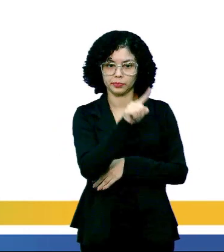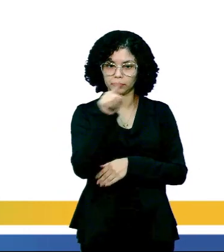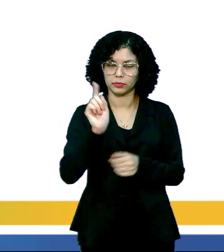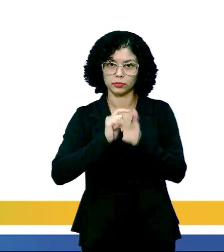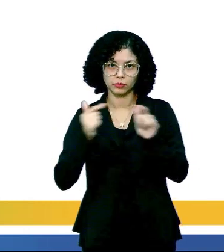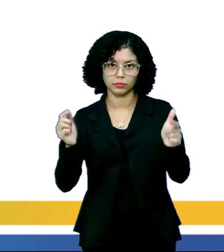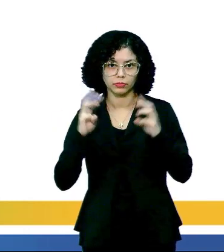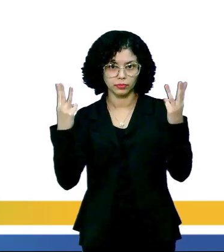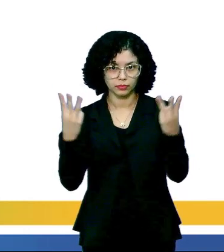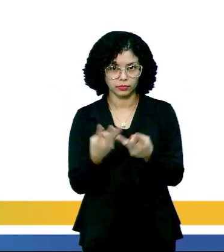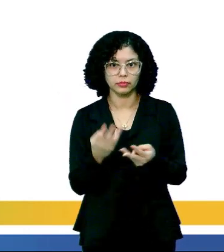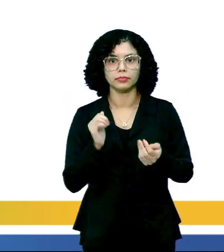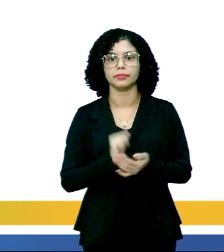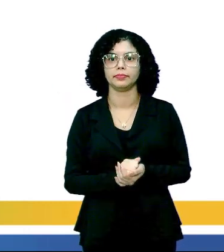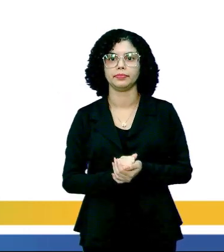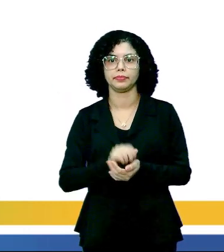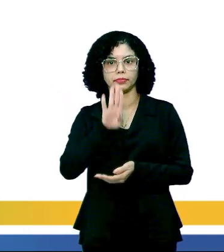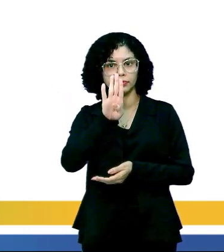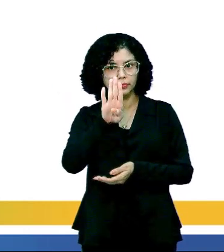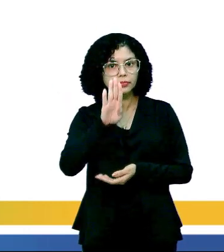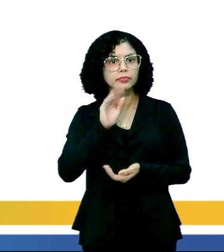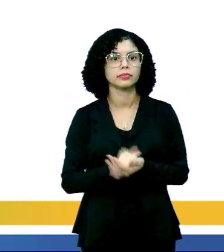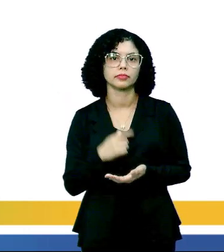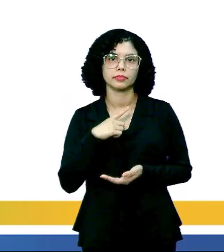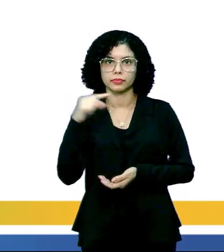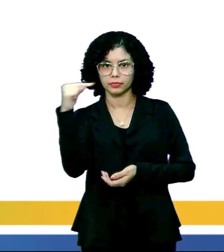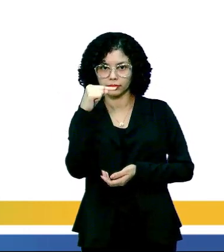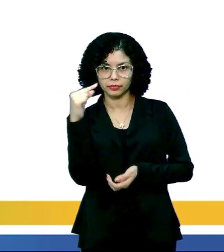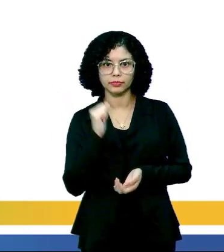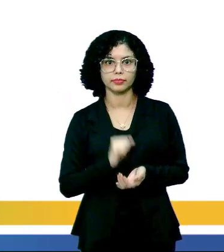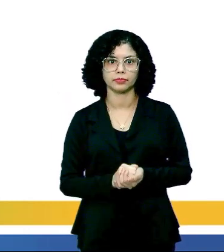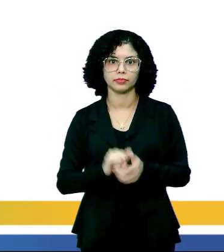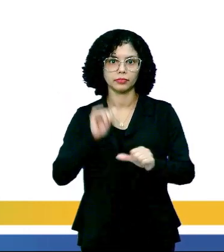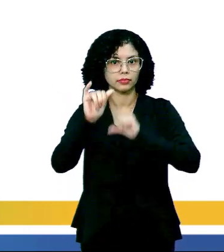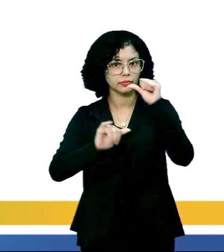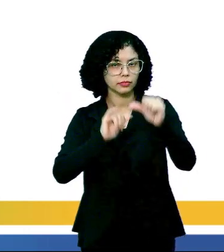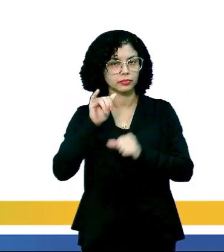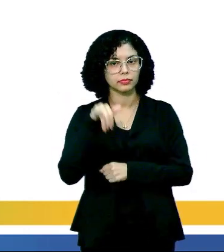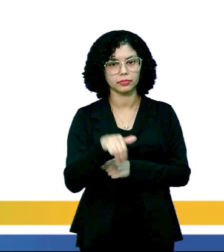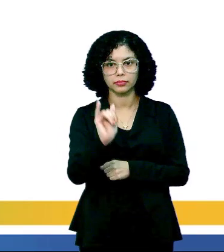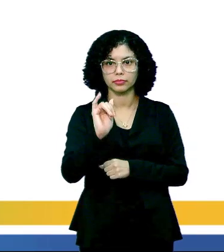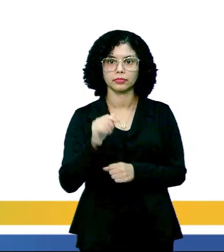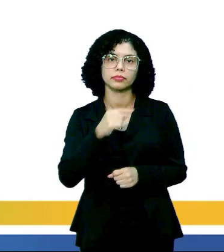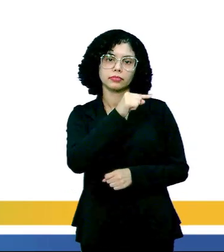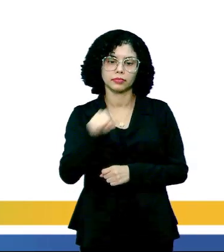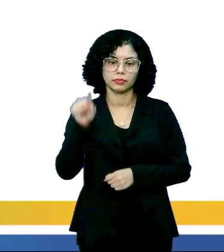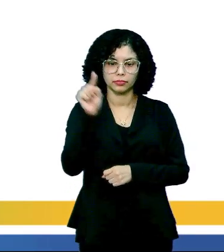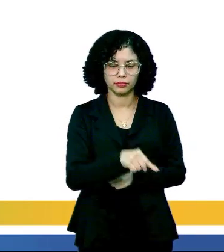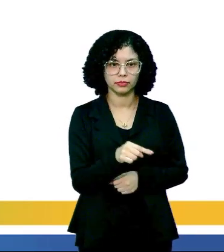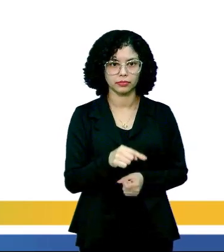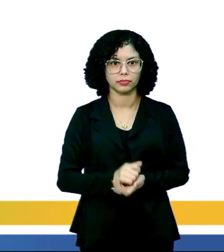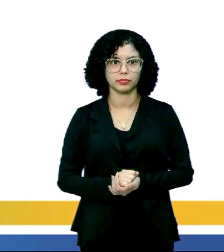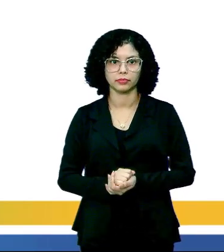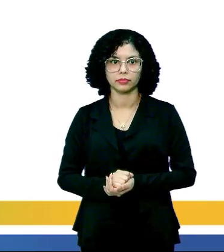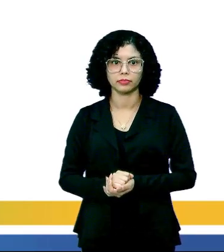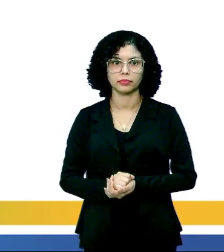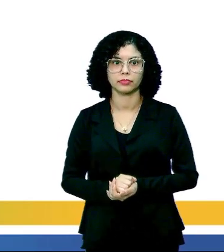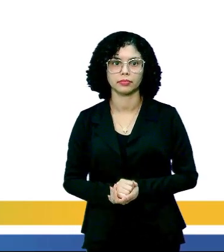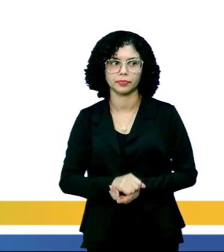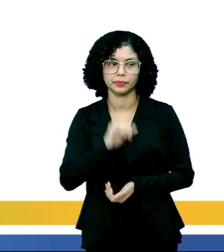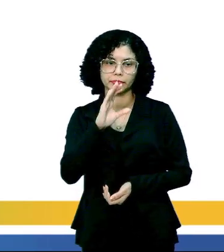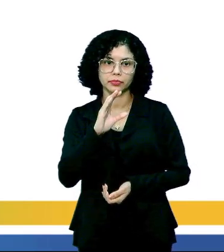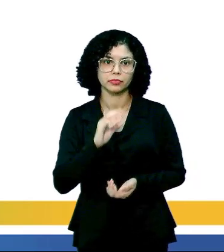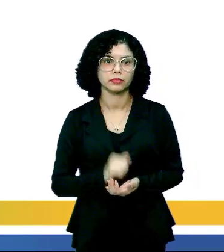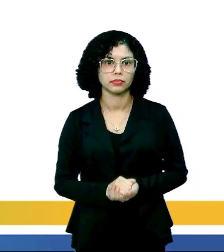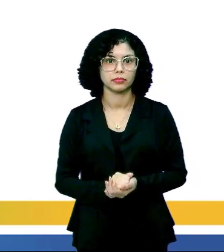maior massa, as partículas beta têm carga negativa e a radiação gama tem carga neutra. Vamos só conferir as outras, ó. Letra